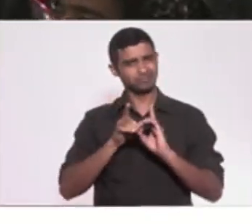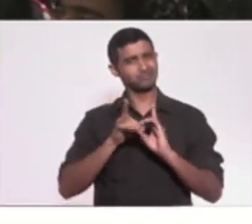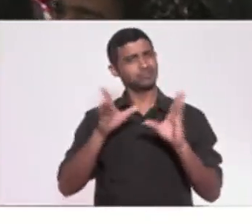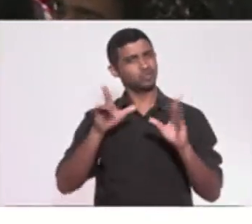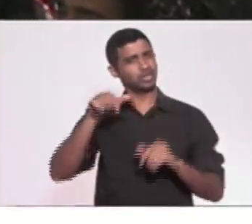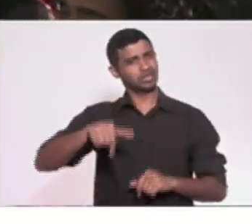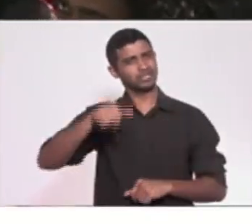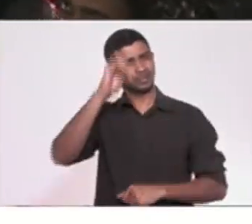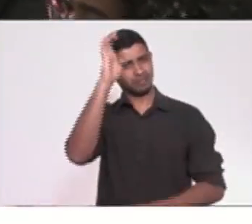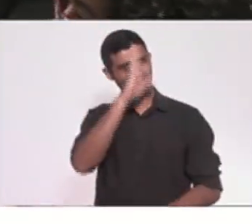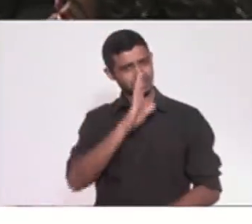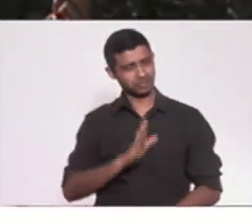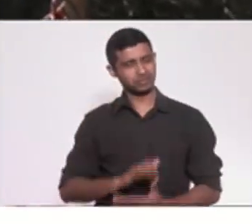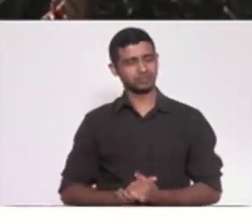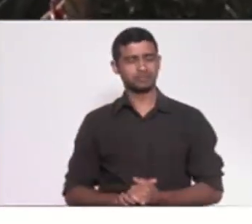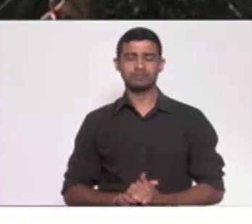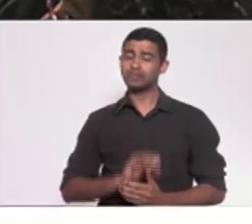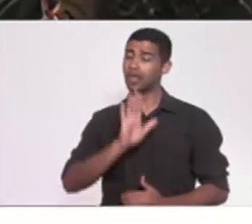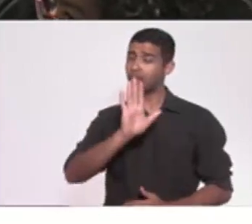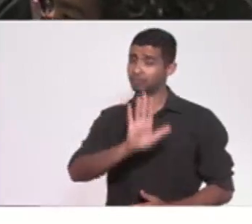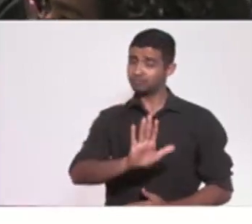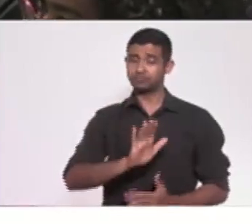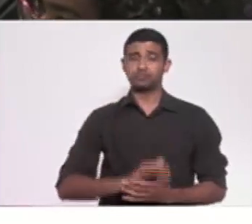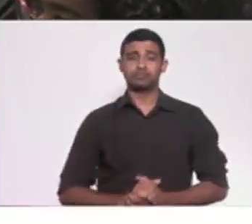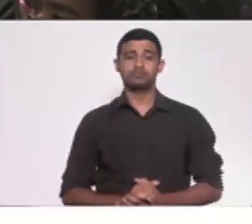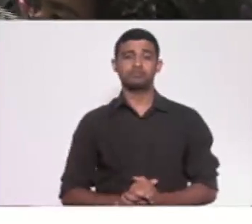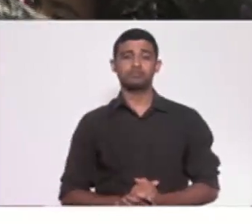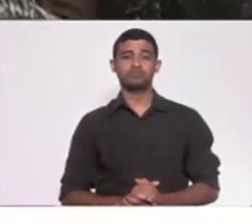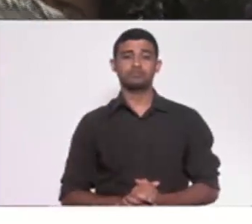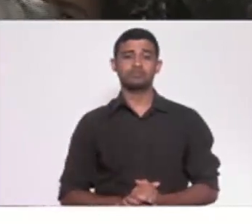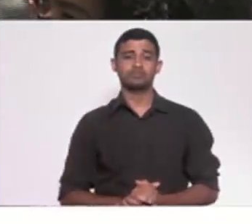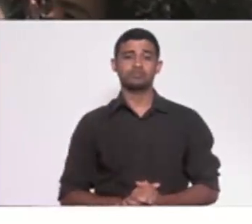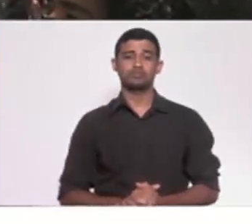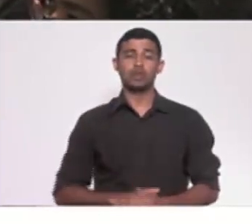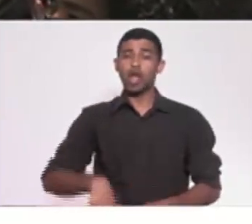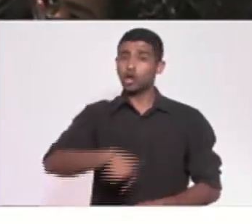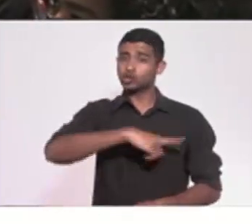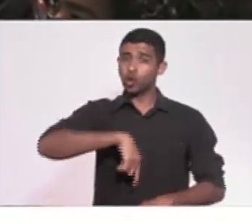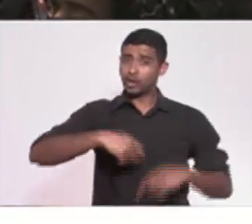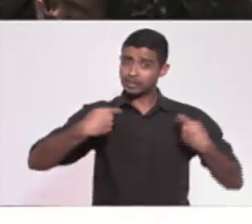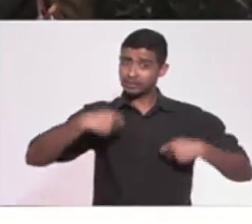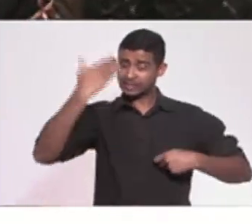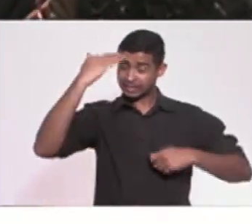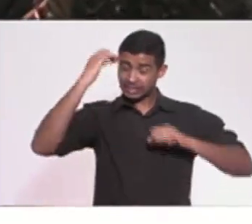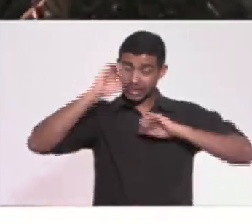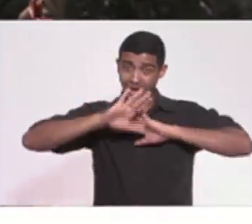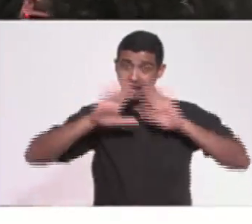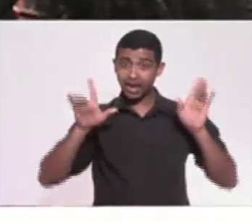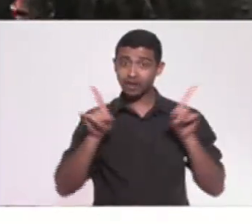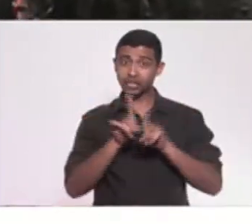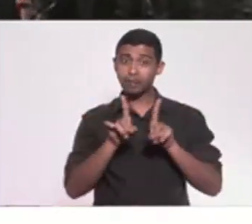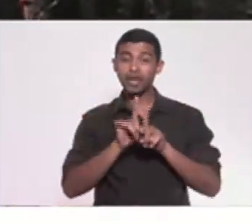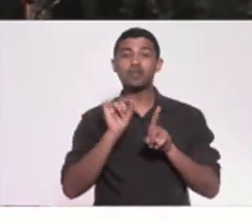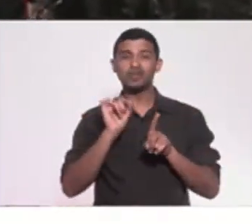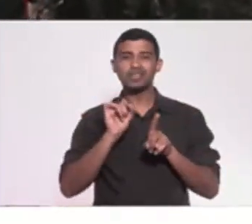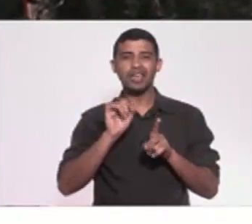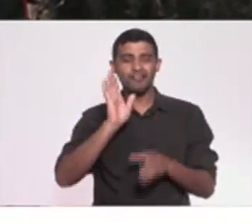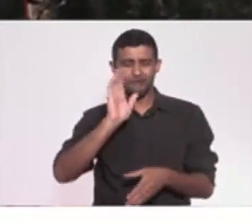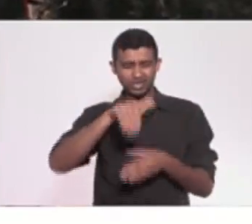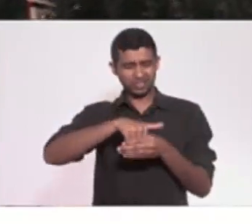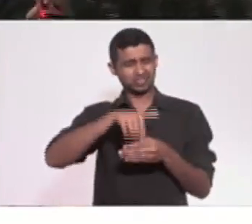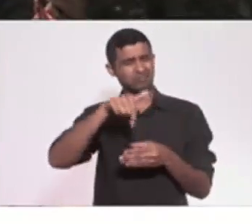país. Entretanto, é preciso que a gente entenda também o significado dessa